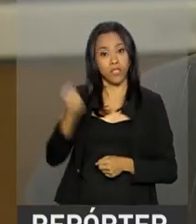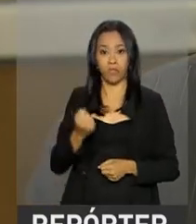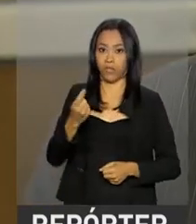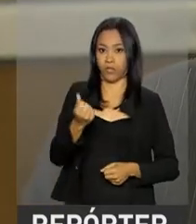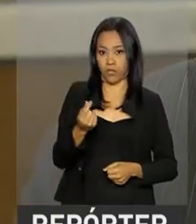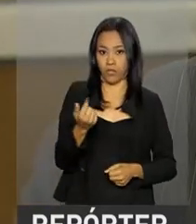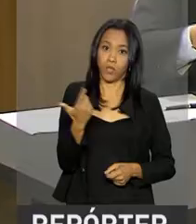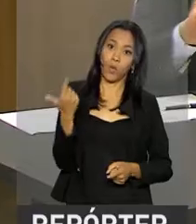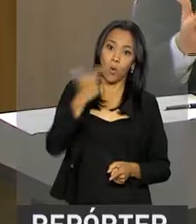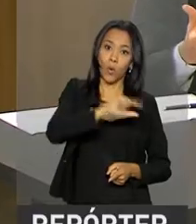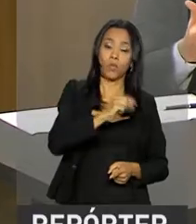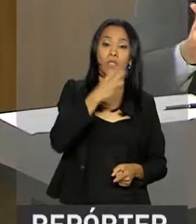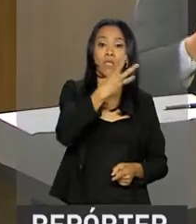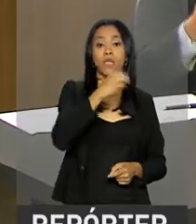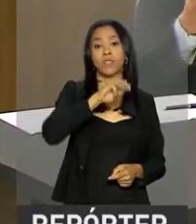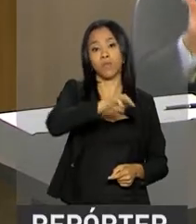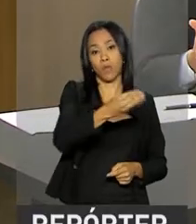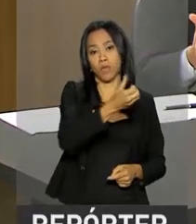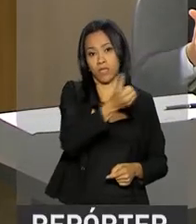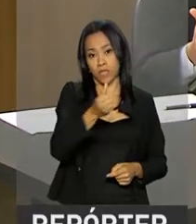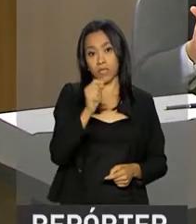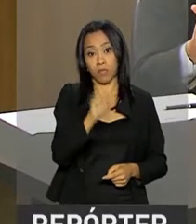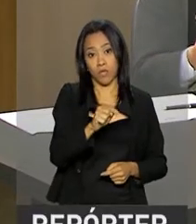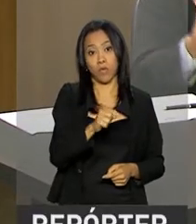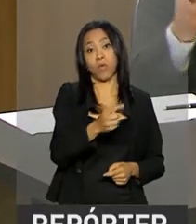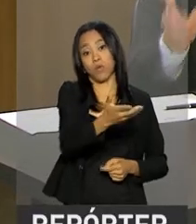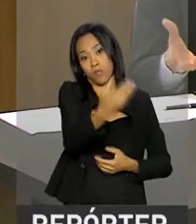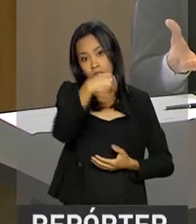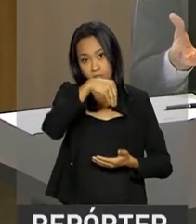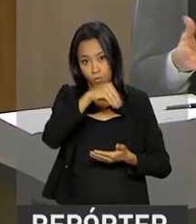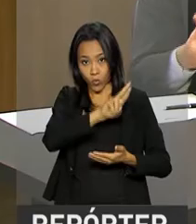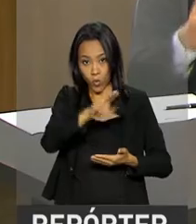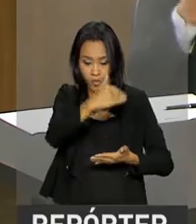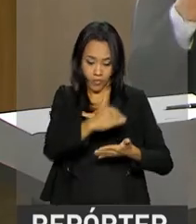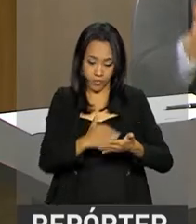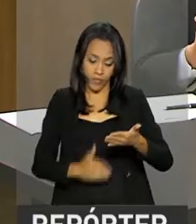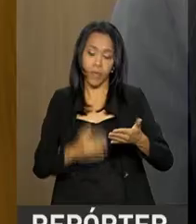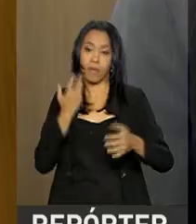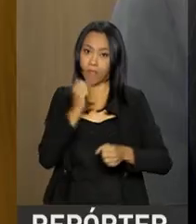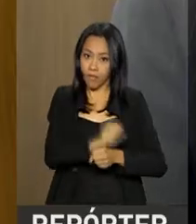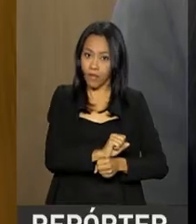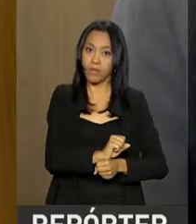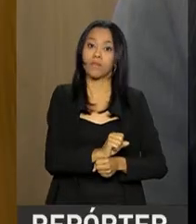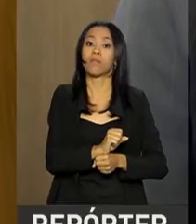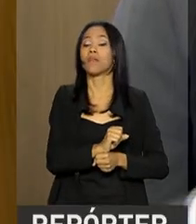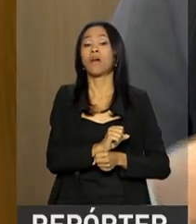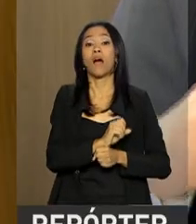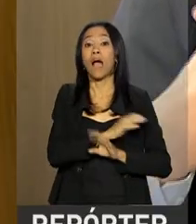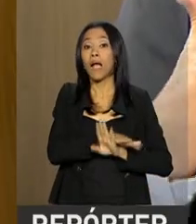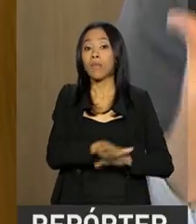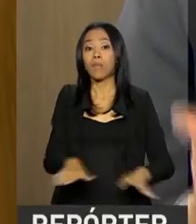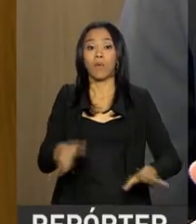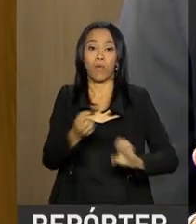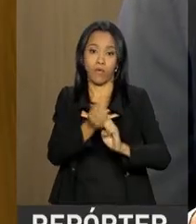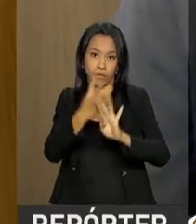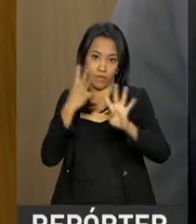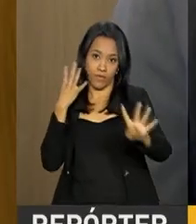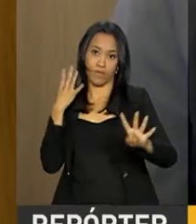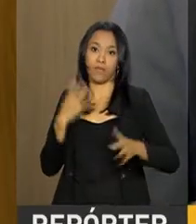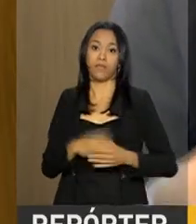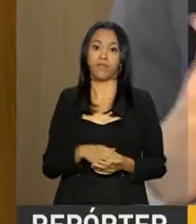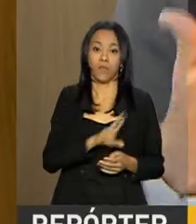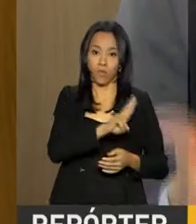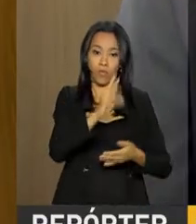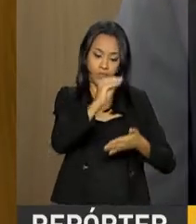três milhões e 600 mil foram incluídas na lista com isso a fila foi zerada tem muita gente que não precisava estar no programa